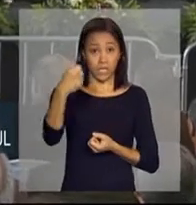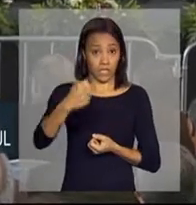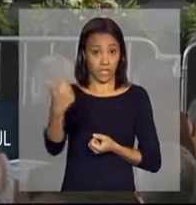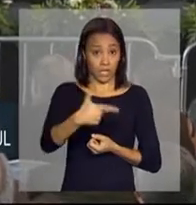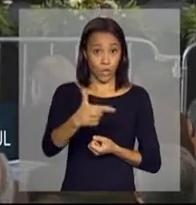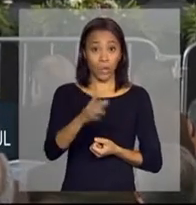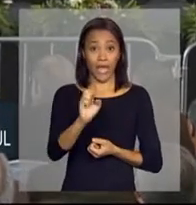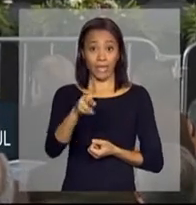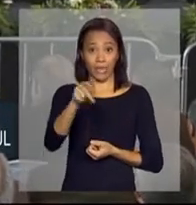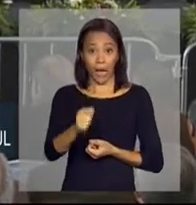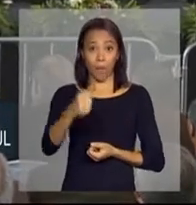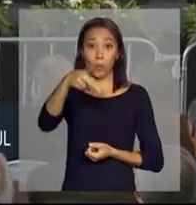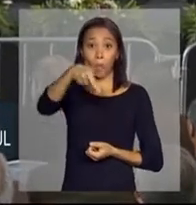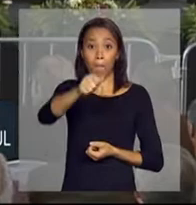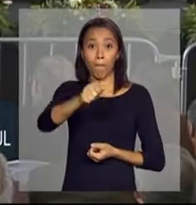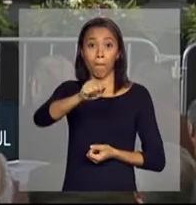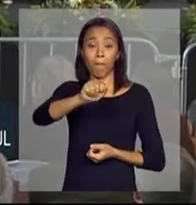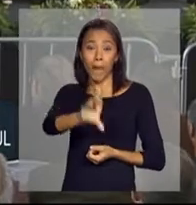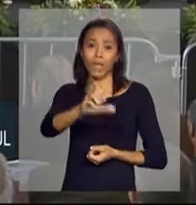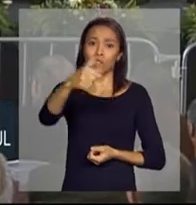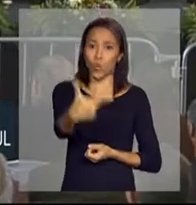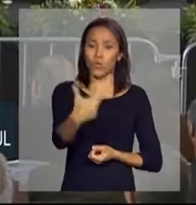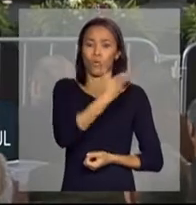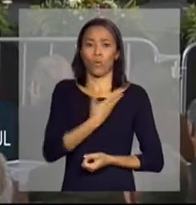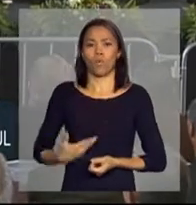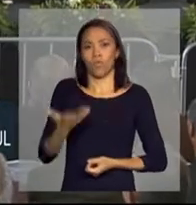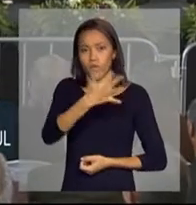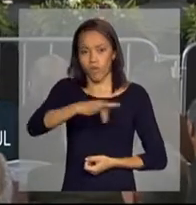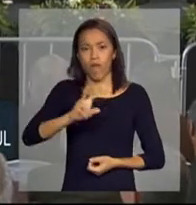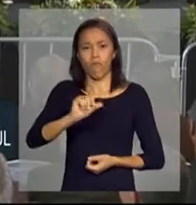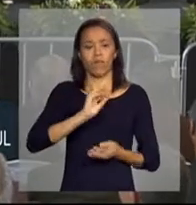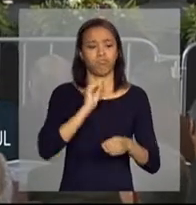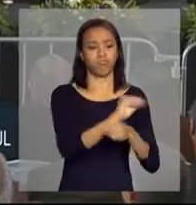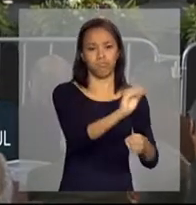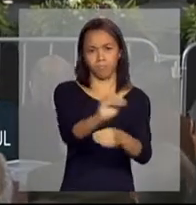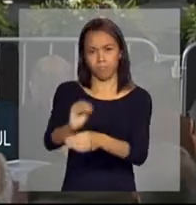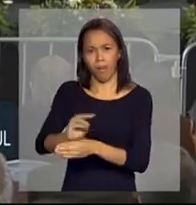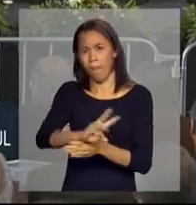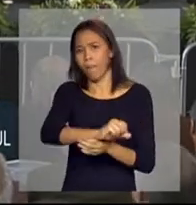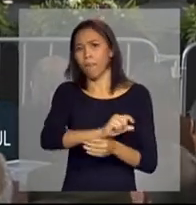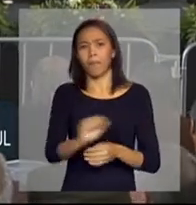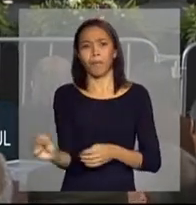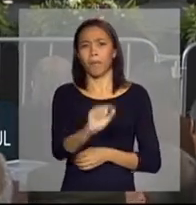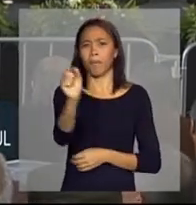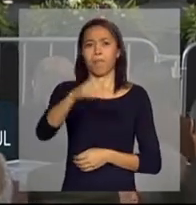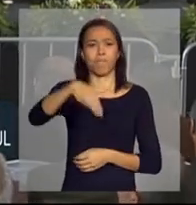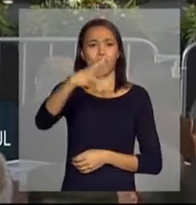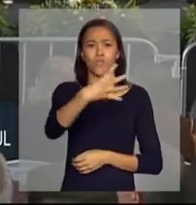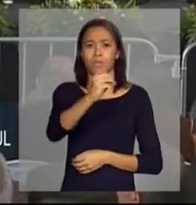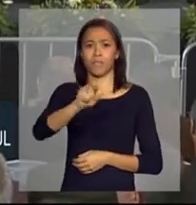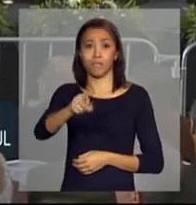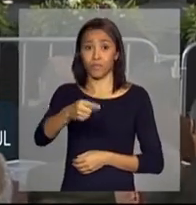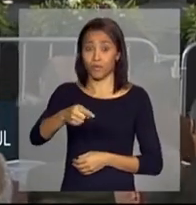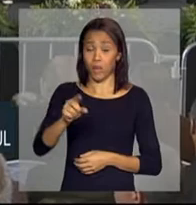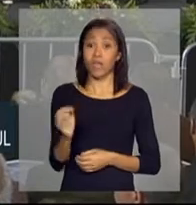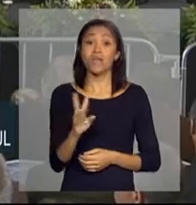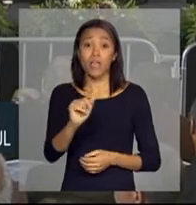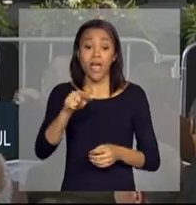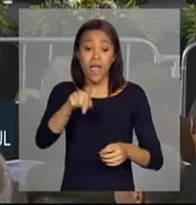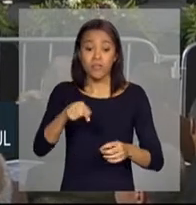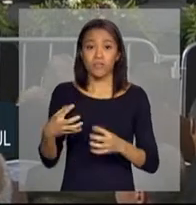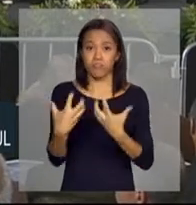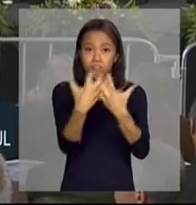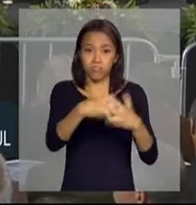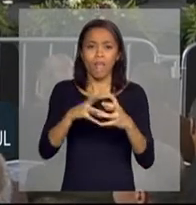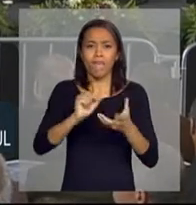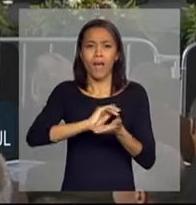2, o governo federal beneficiará mais de 4.850 municípios brasileiros com máquinas que servirão para